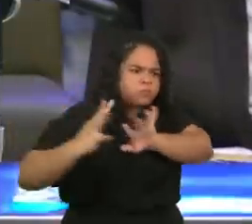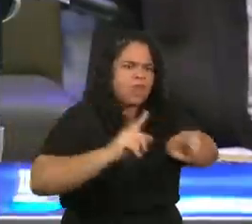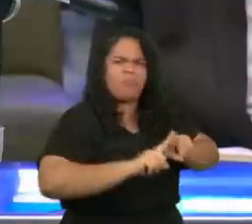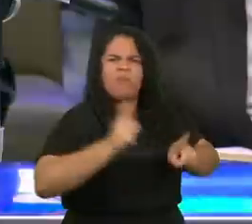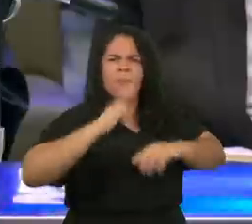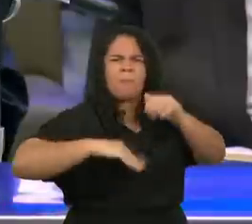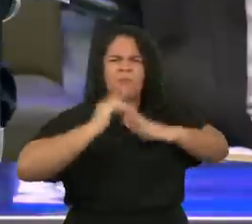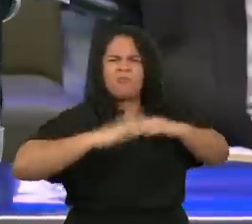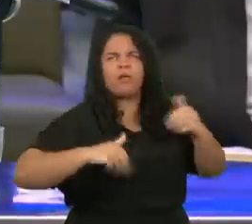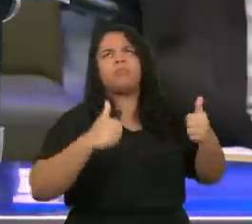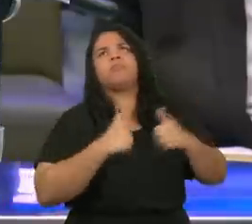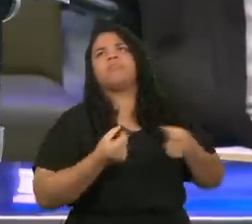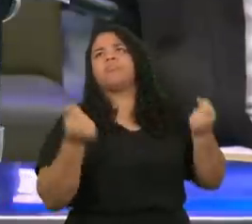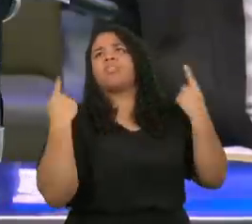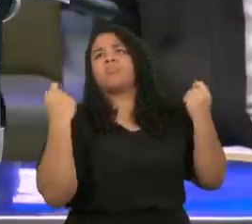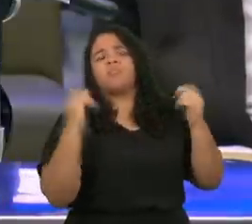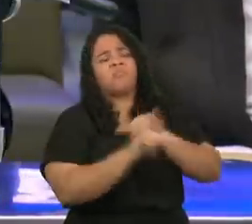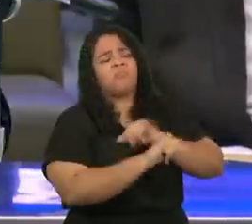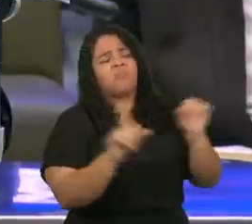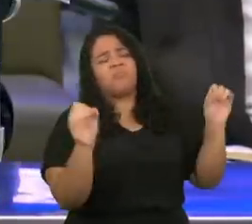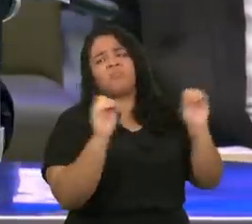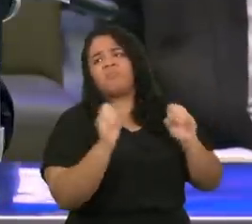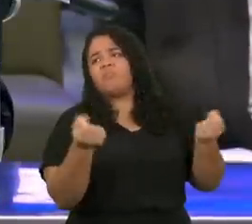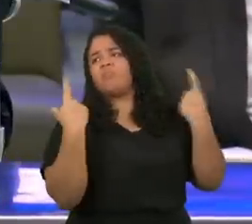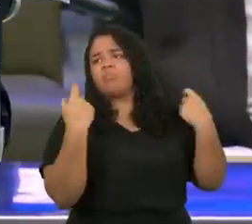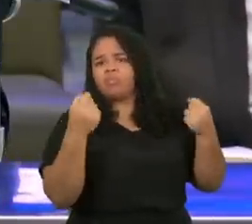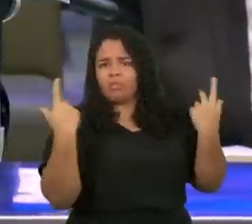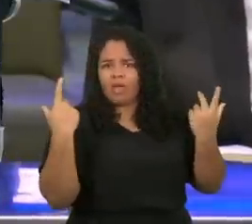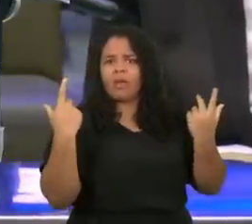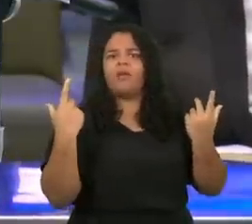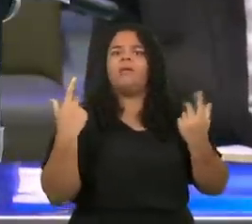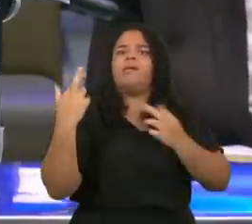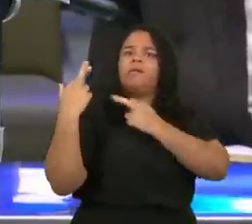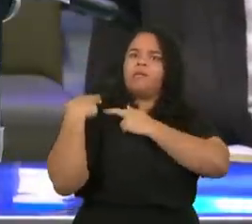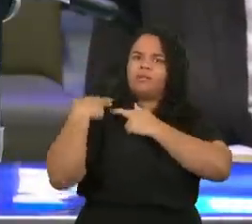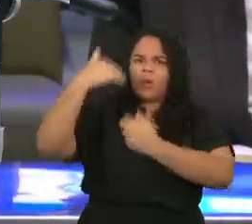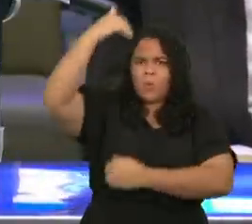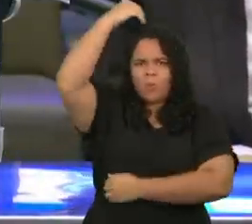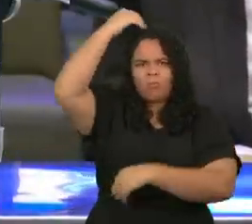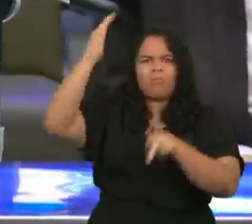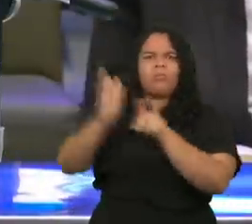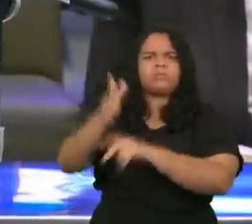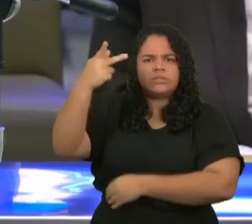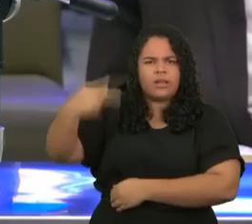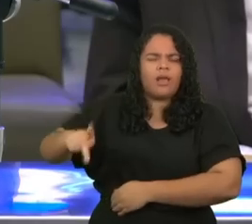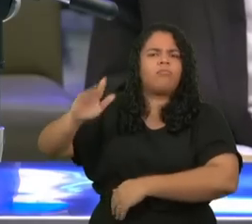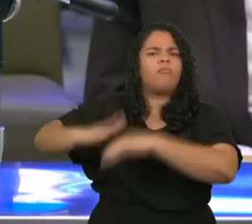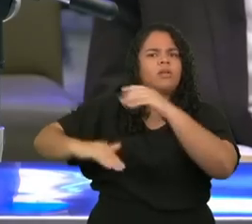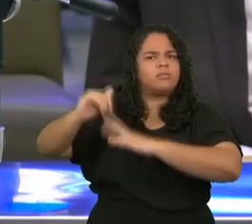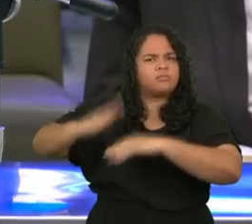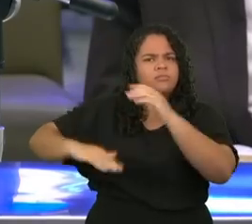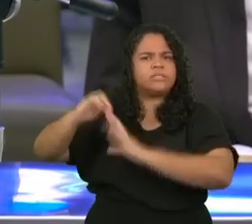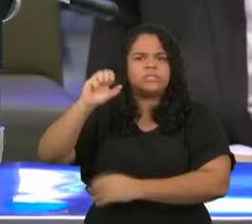punidos pelo seu descuido e o sangue que fosse derramado naquela